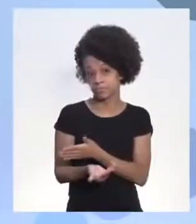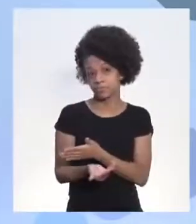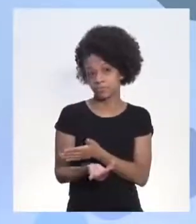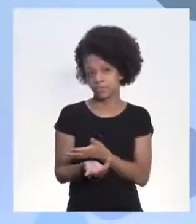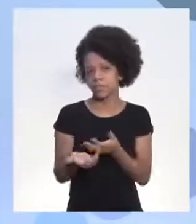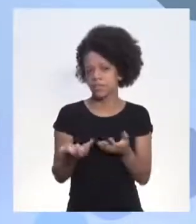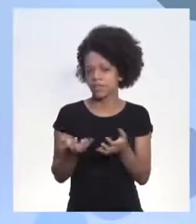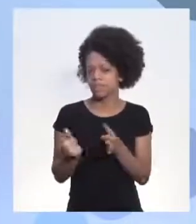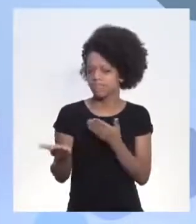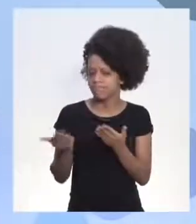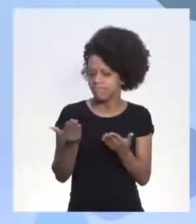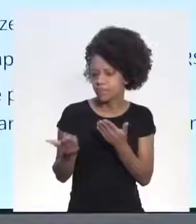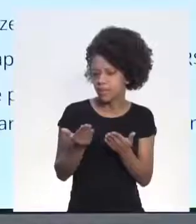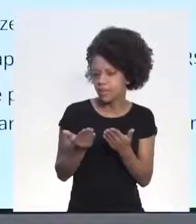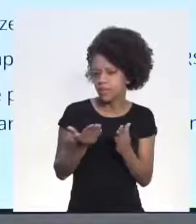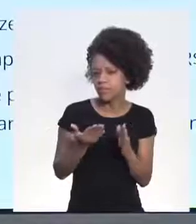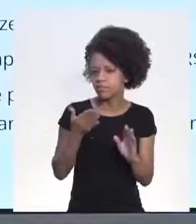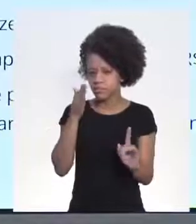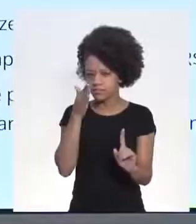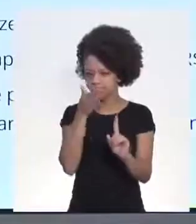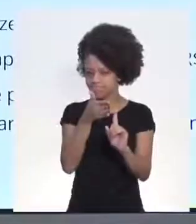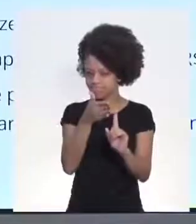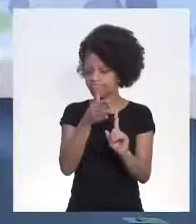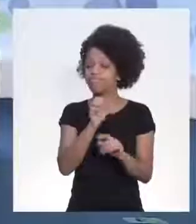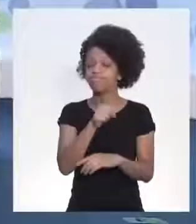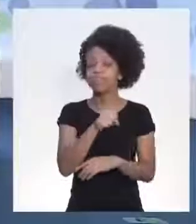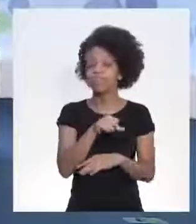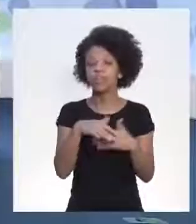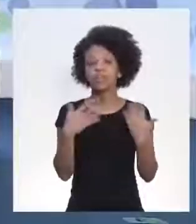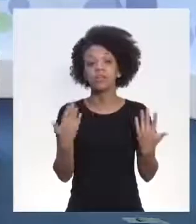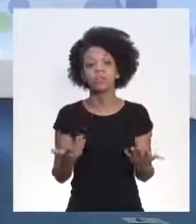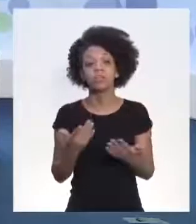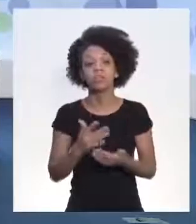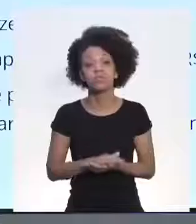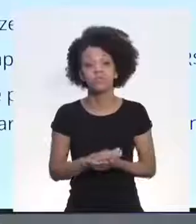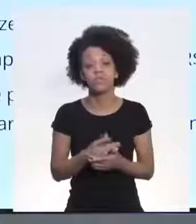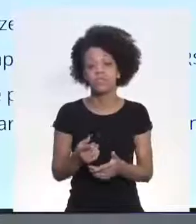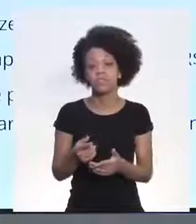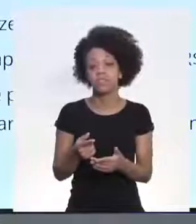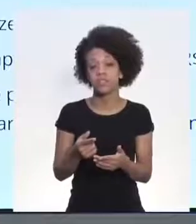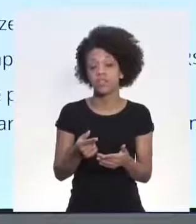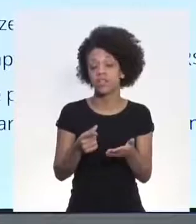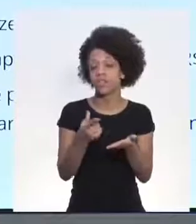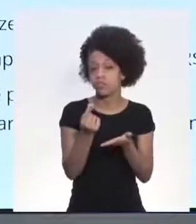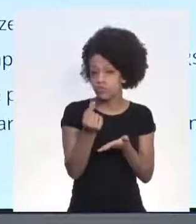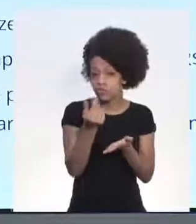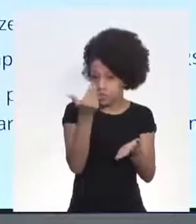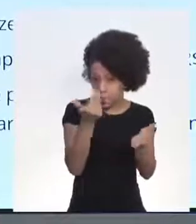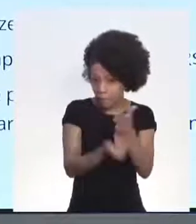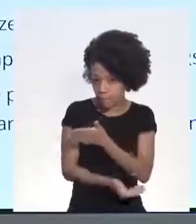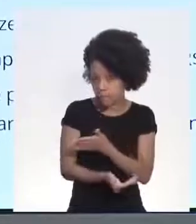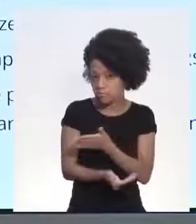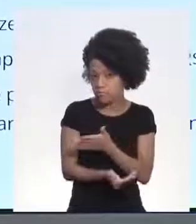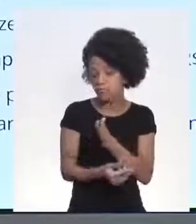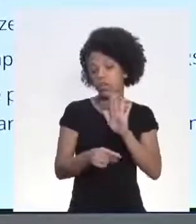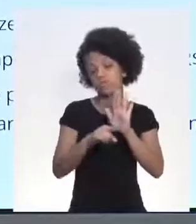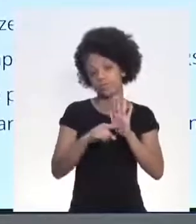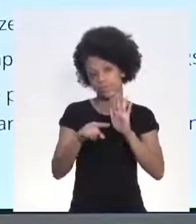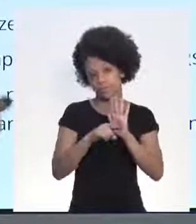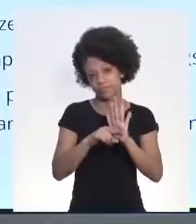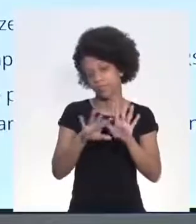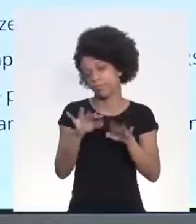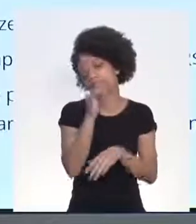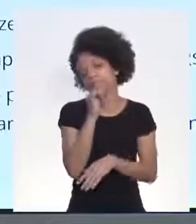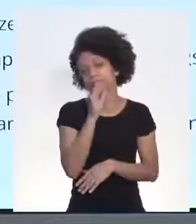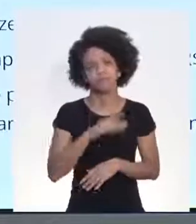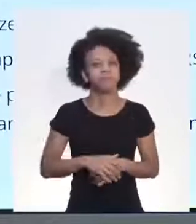essas situações. Essas né? referências, Sim, né? é verdade. Então, quando você debita, né? Quando você tira esse valor, é um valor negativo aí. Então, por exemplo,